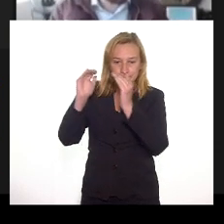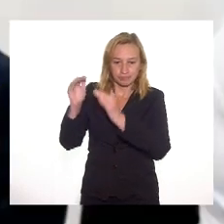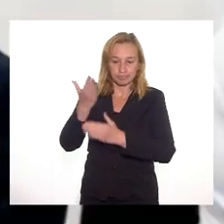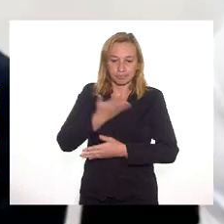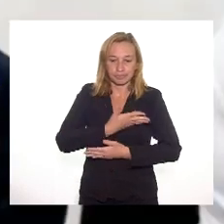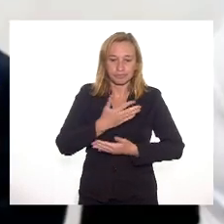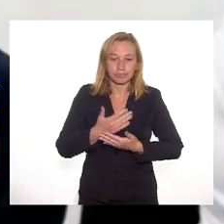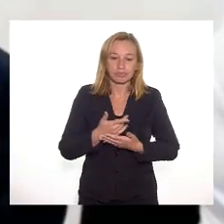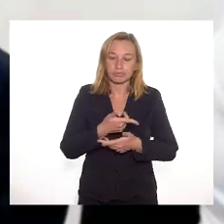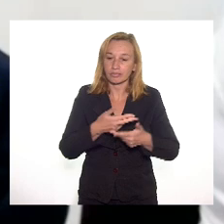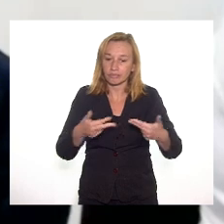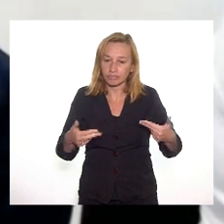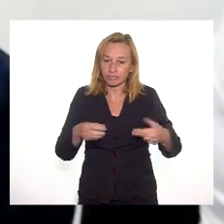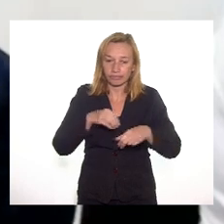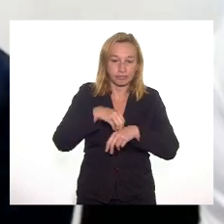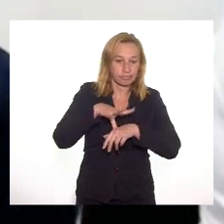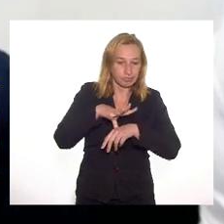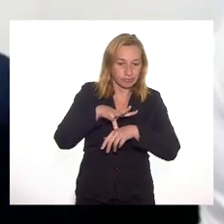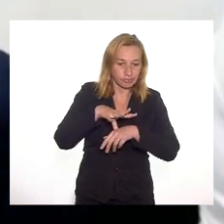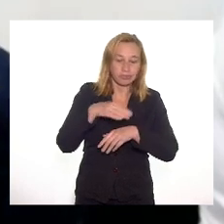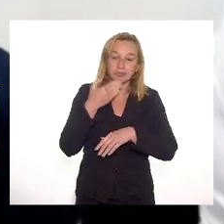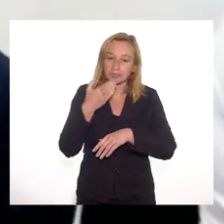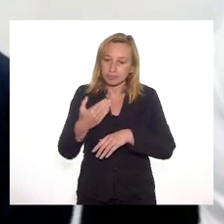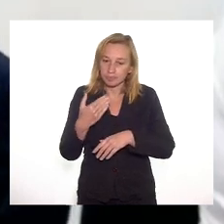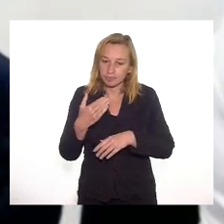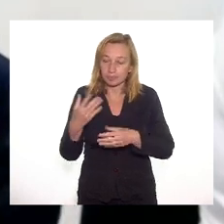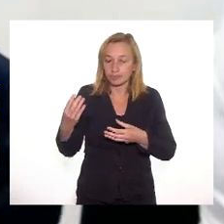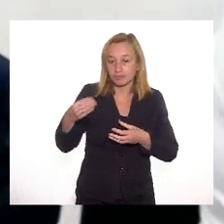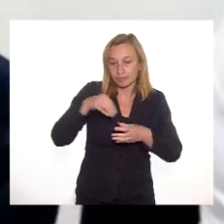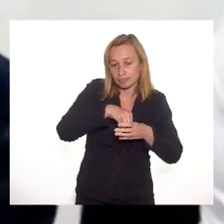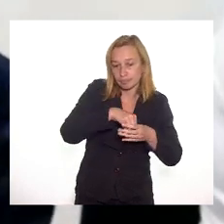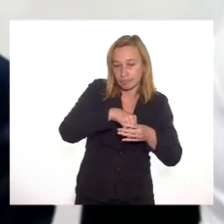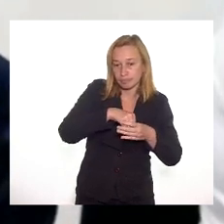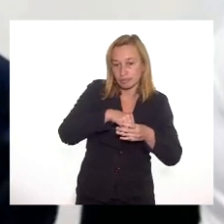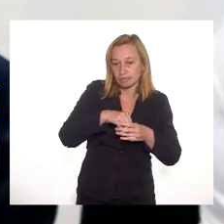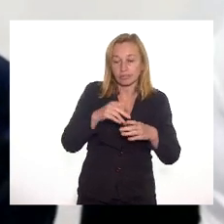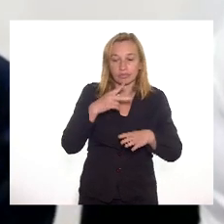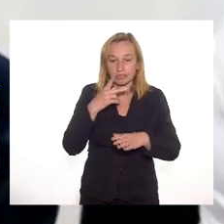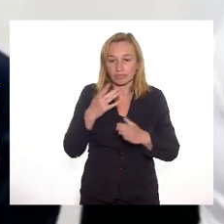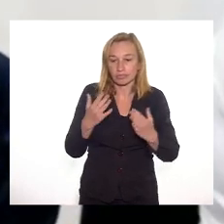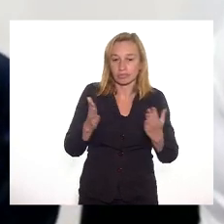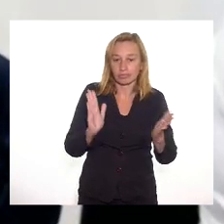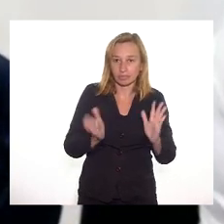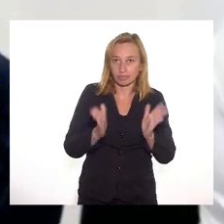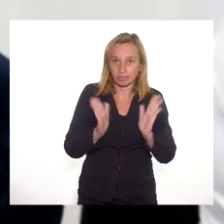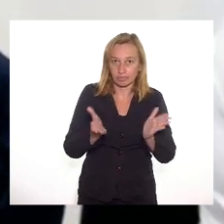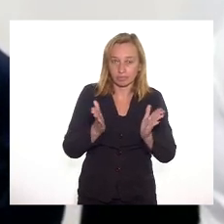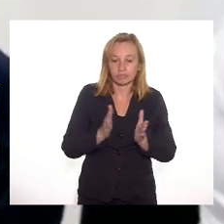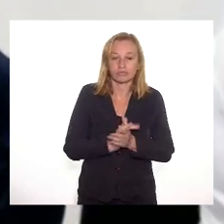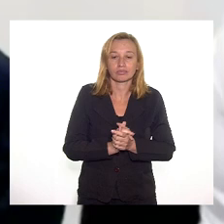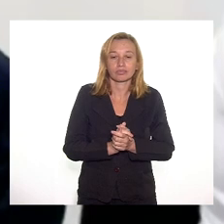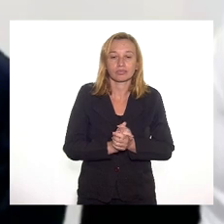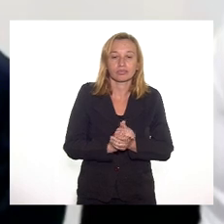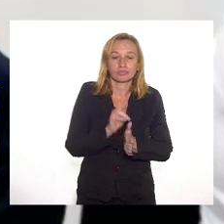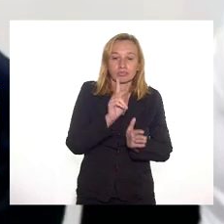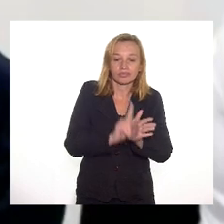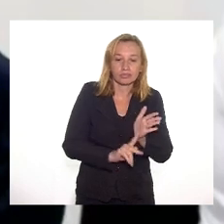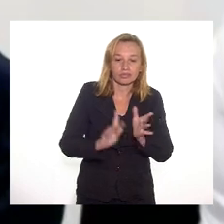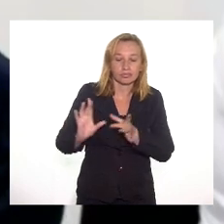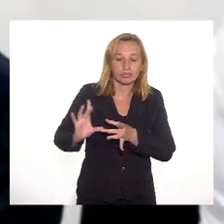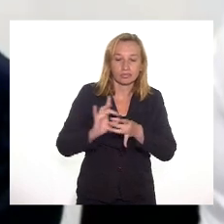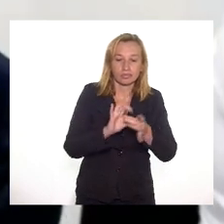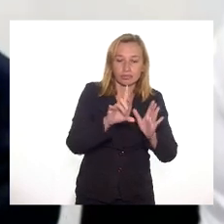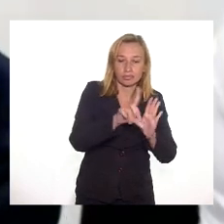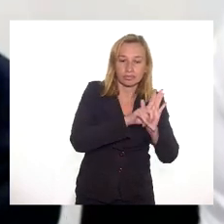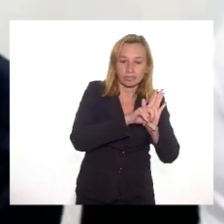Tinha muitos destaques, tinha muito pedido de inclusão. Nós vamos tratar paralelo agora um projeto de lei complementar